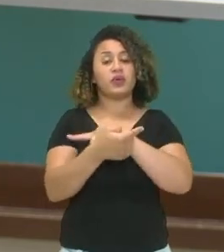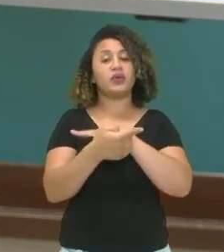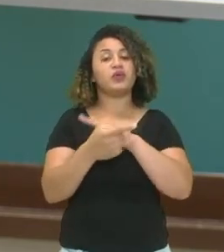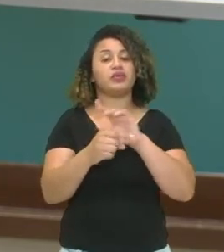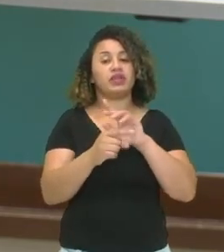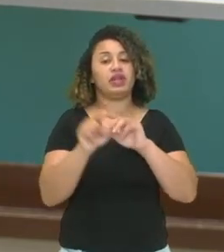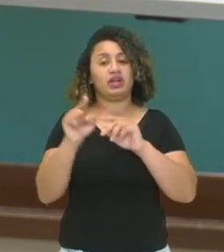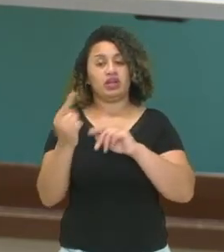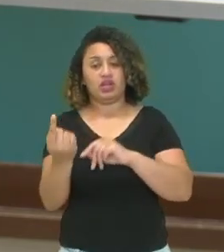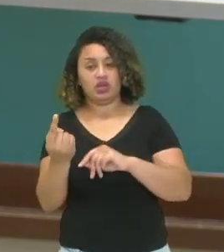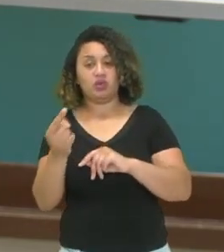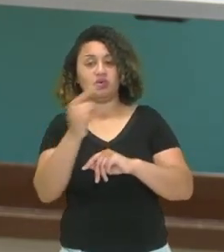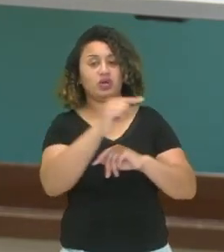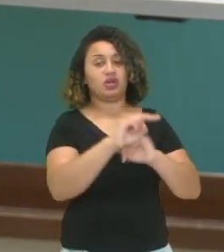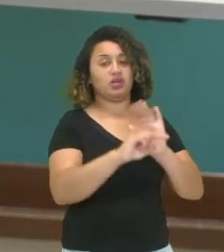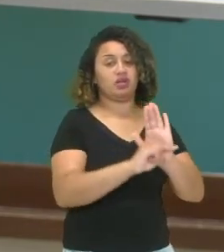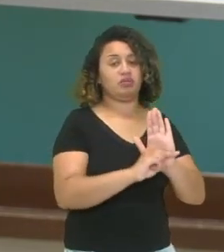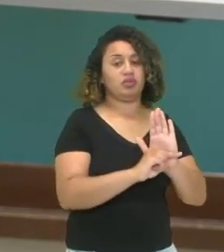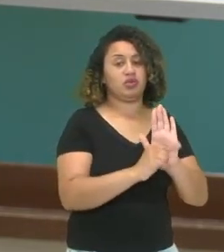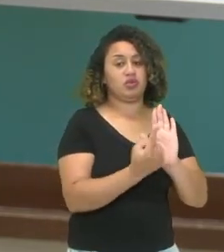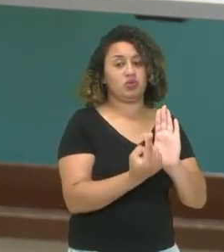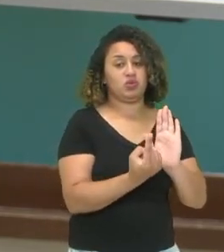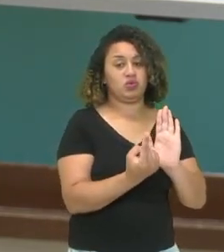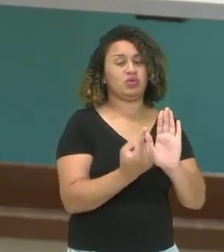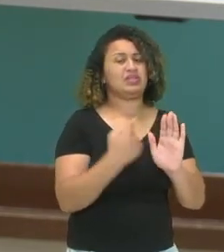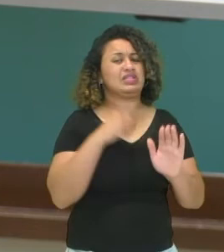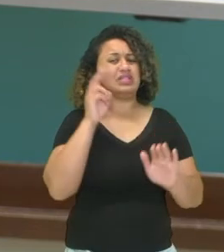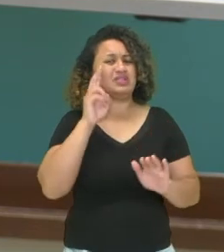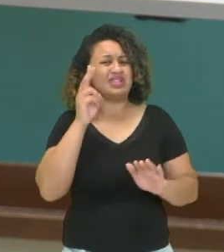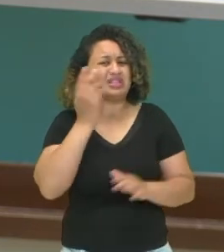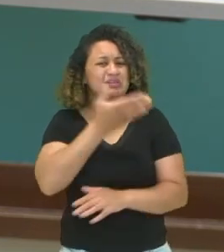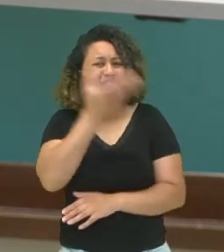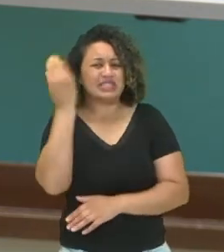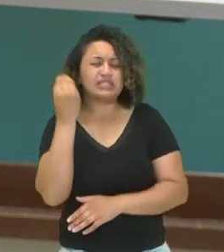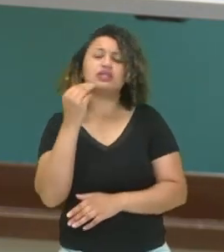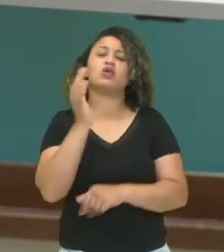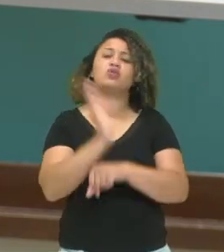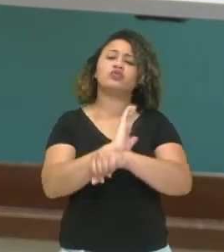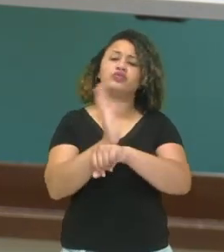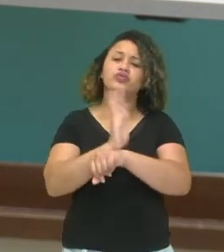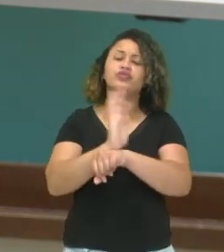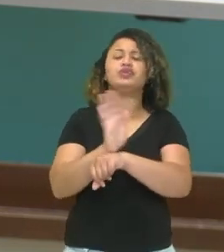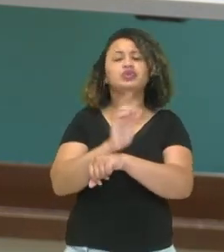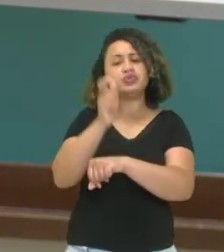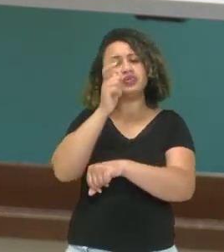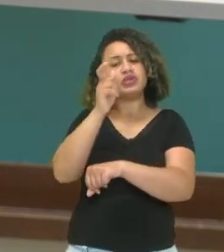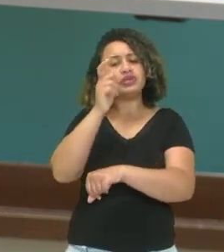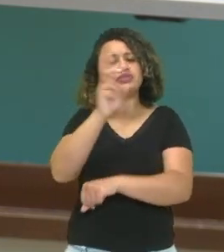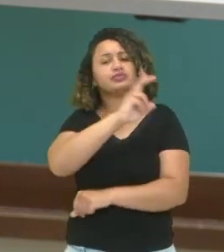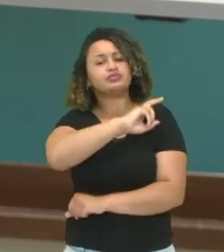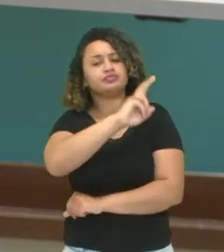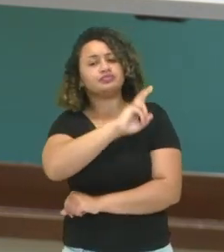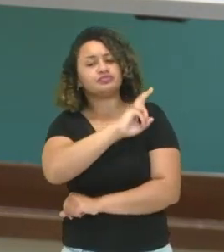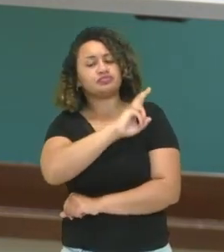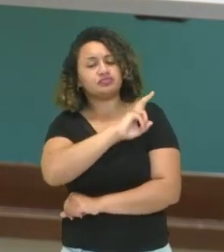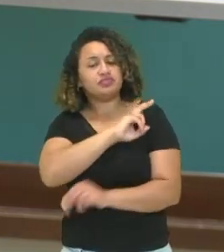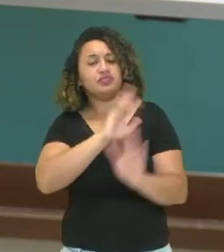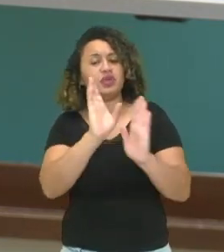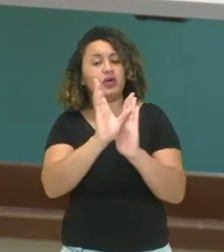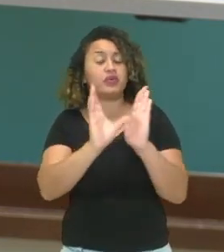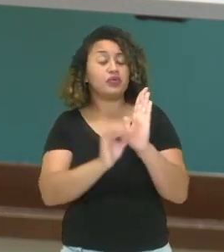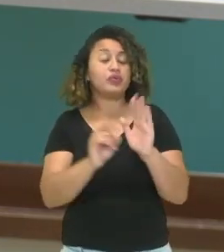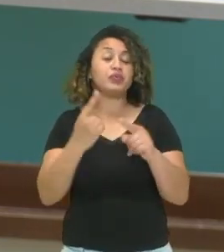menos 1. Para quem não lembra, pega os vídeos lá do 2º ano e revisa olhando todas as aulas lá de trigonometria, porque